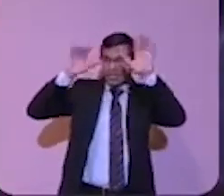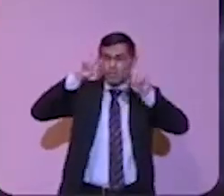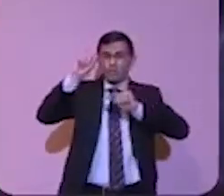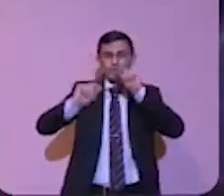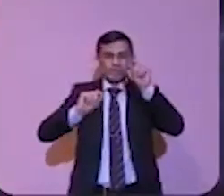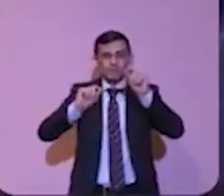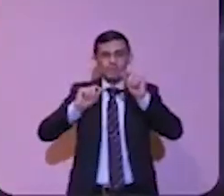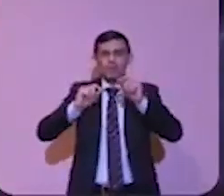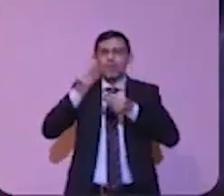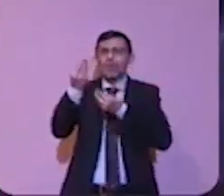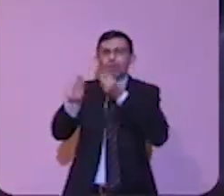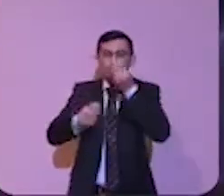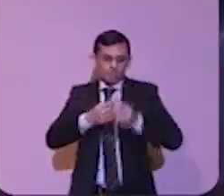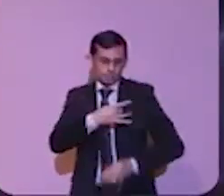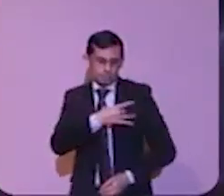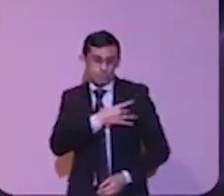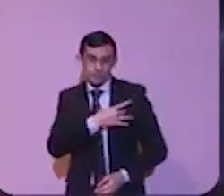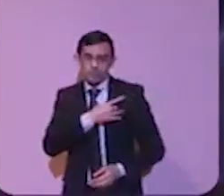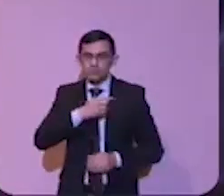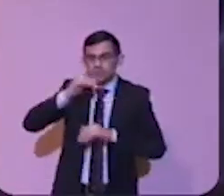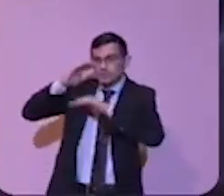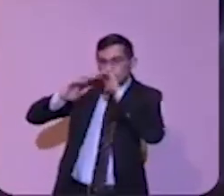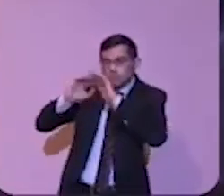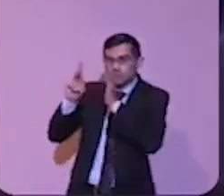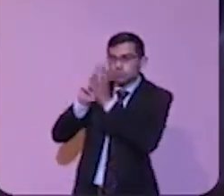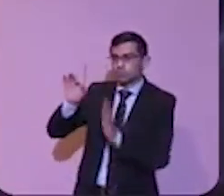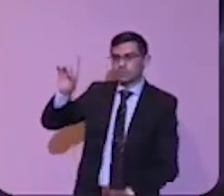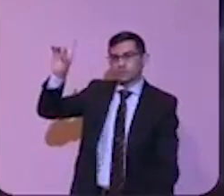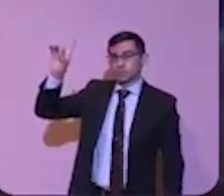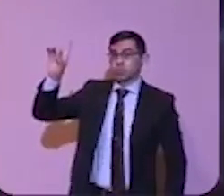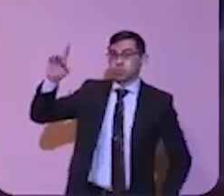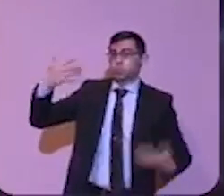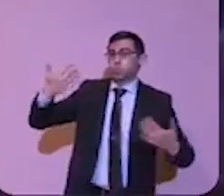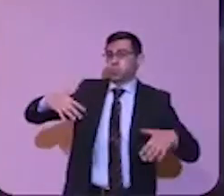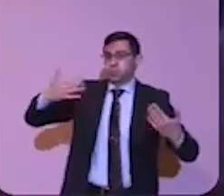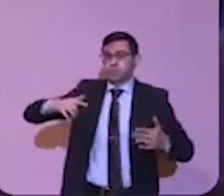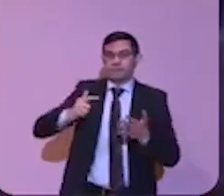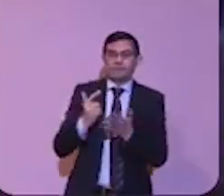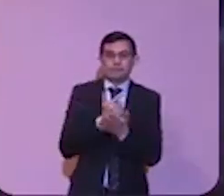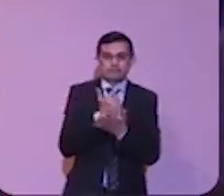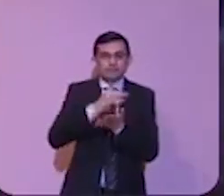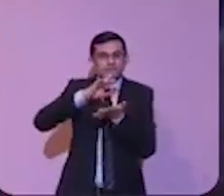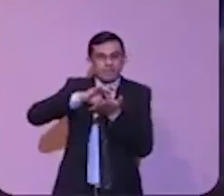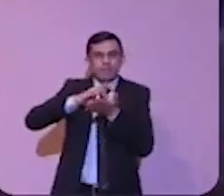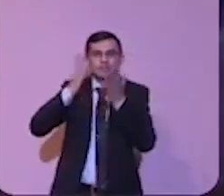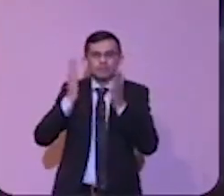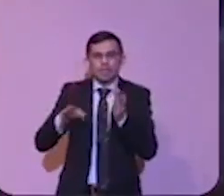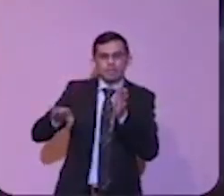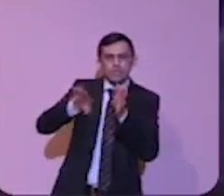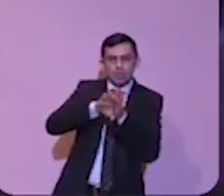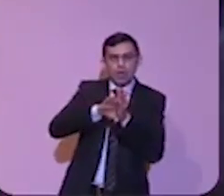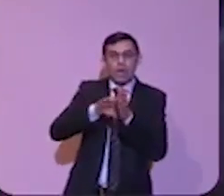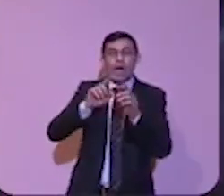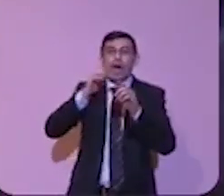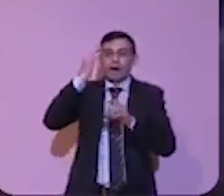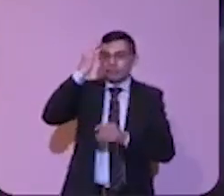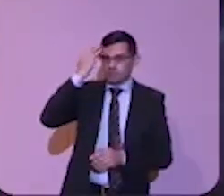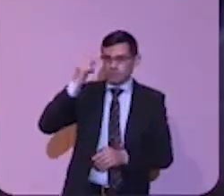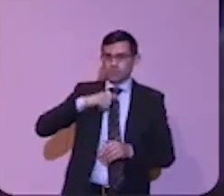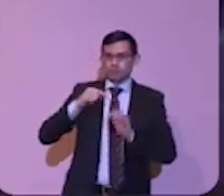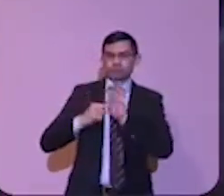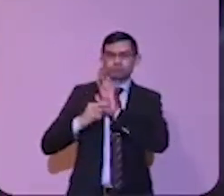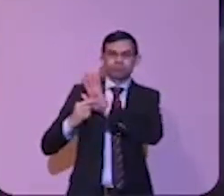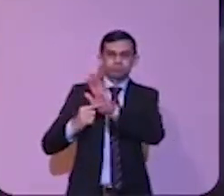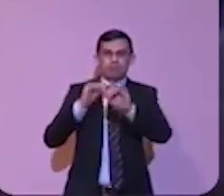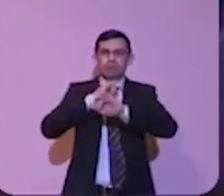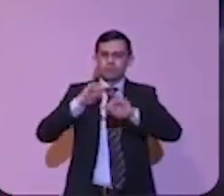sobre o papel do medo nas mãos de Deus. Esse livro, ele na verdade já chegou, amanhã vai ser o lançamento e